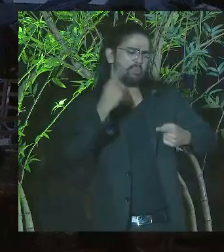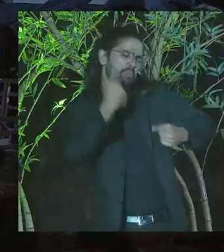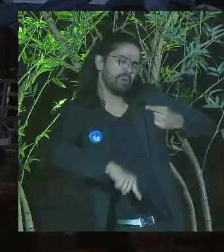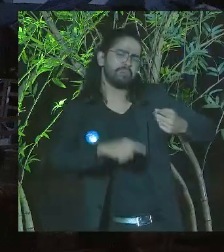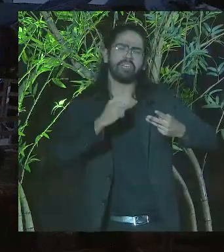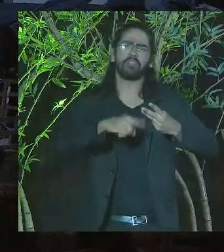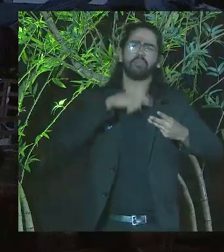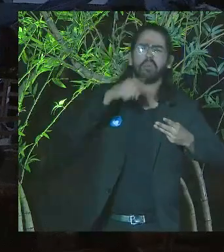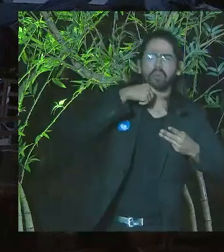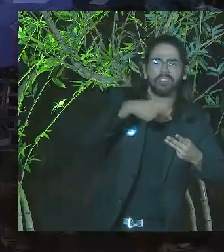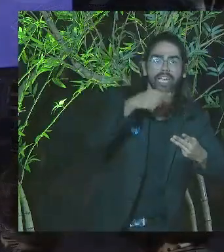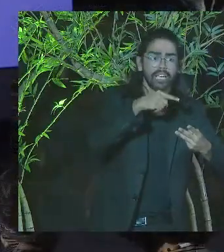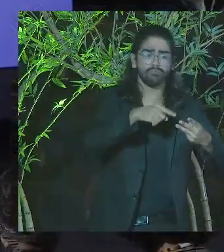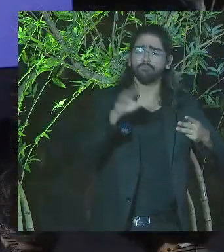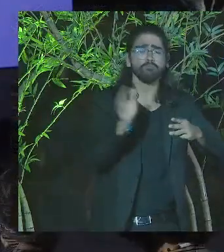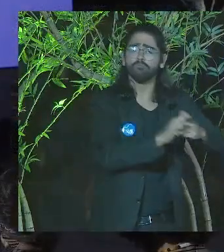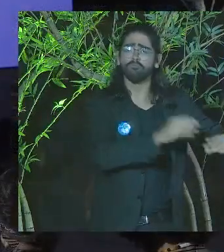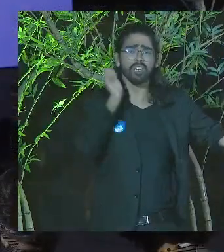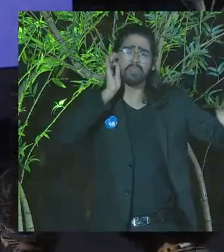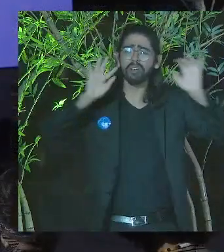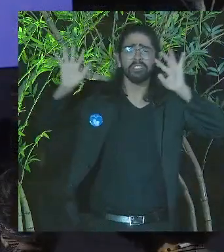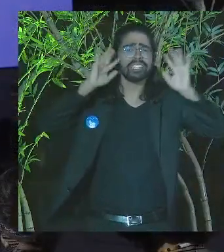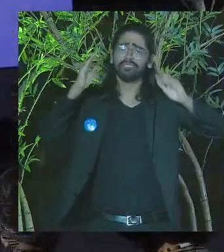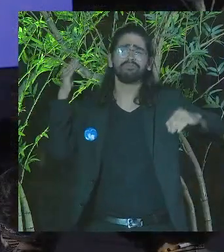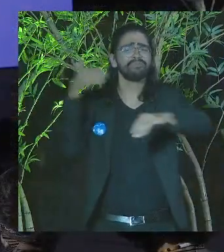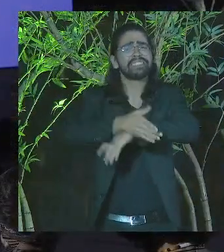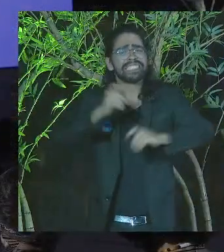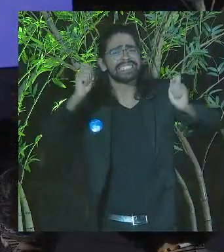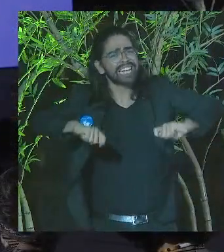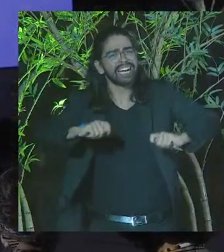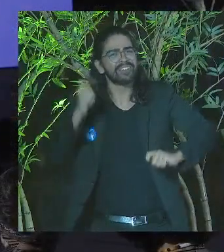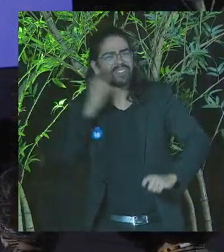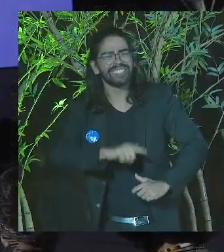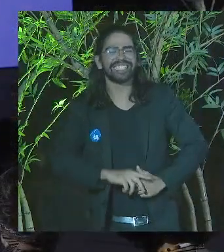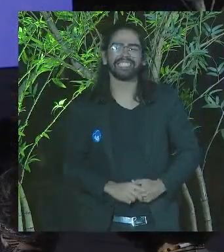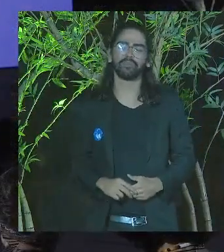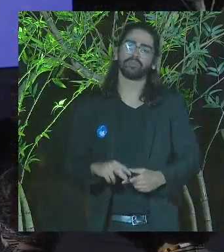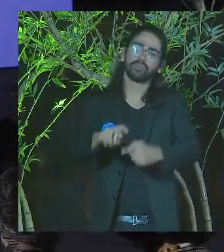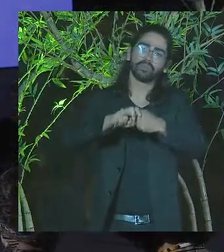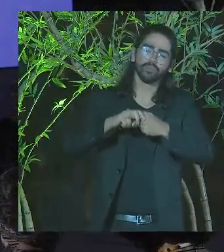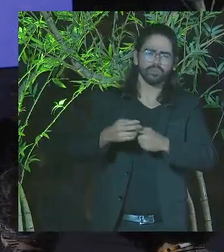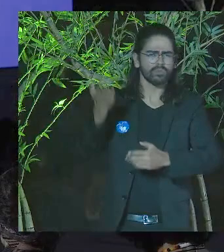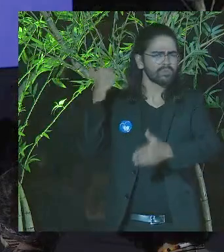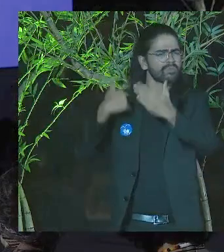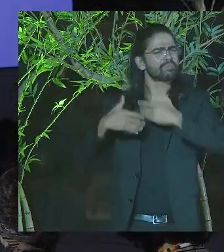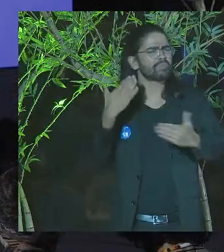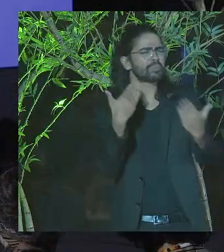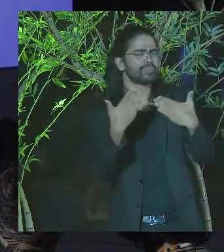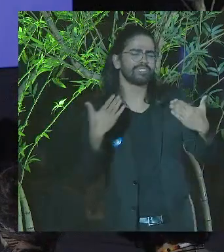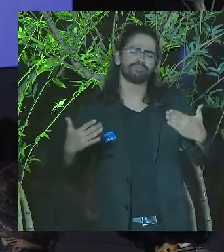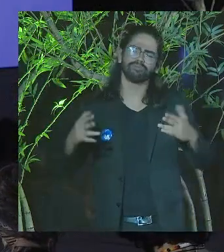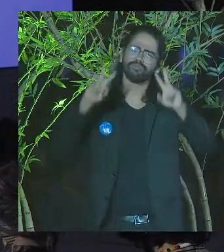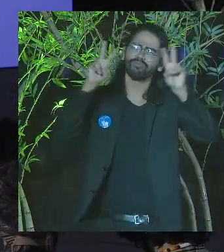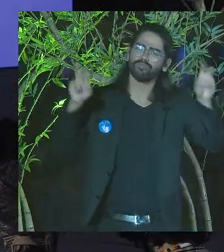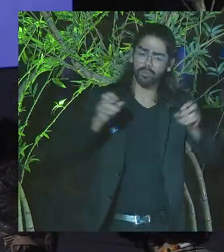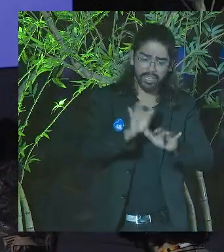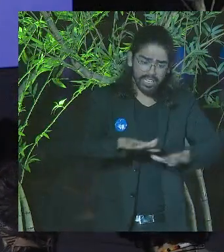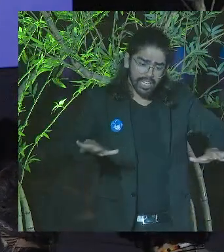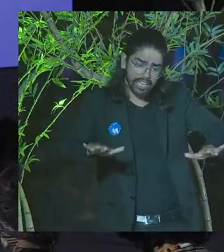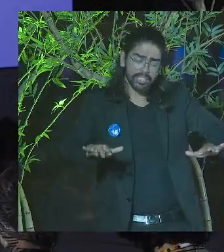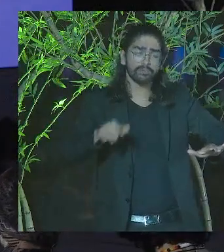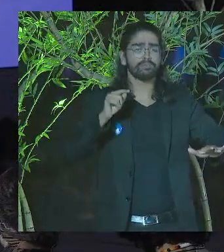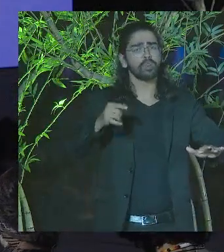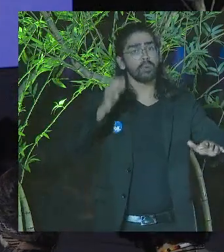não faça, né? E aí, quando a gente fala em tecnologia, a gente estava conversando aqui sobre crianças e tudo mais, normalmente, quando a gente fala